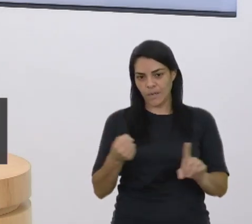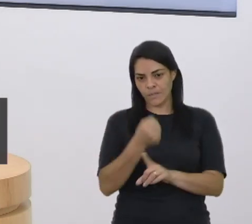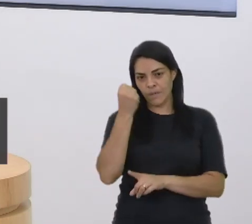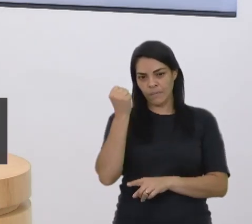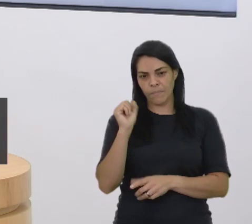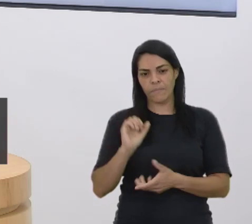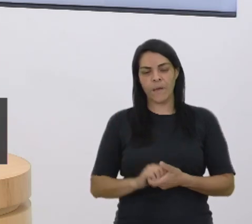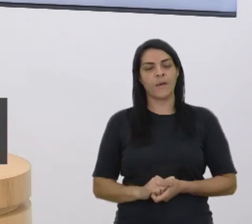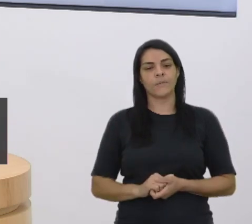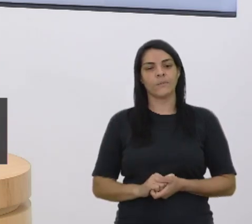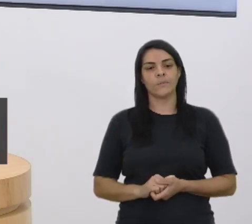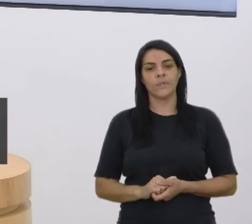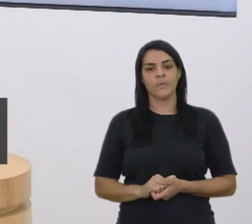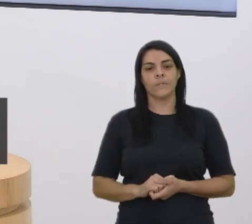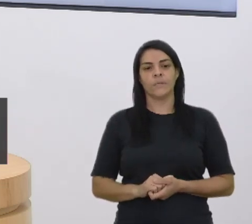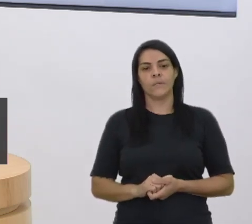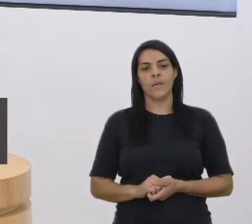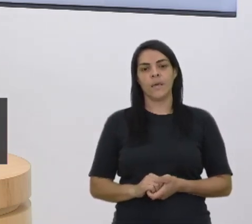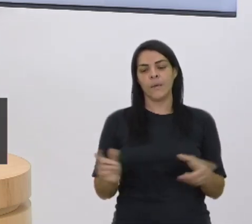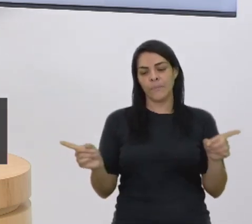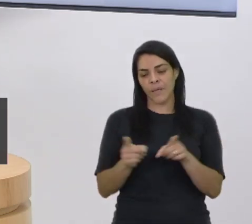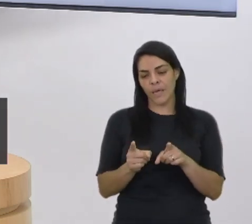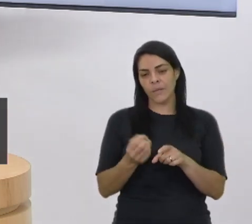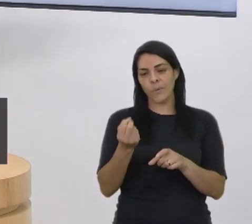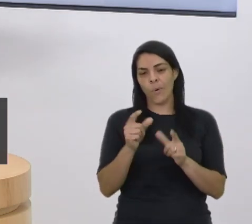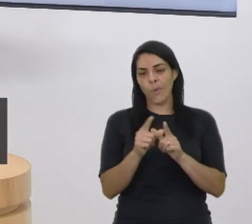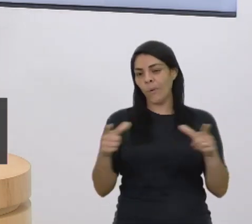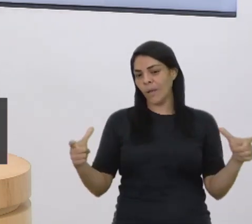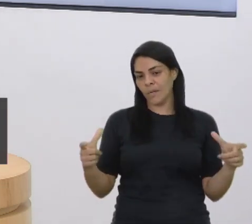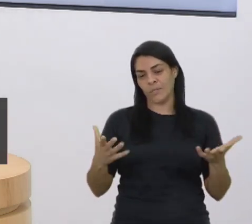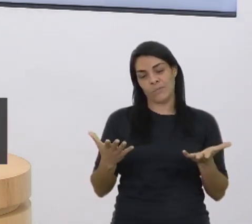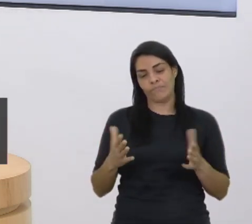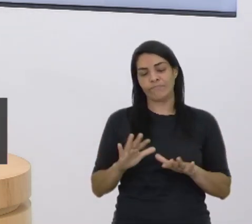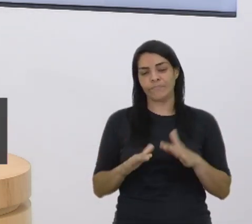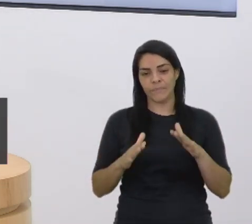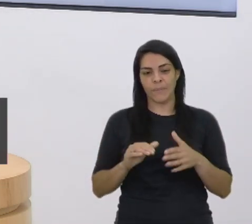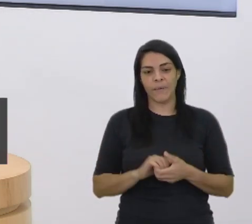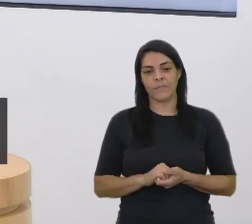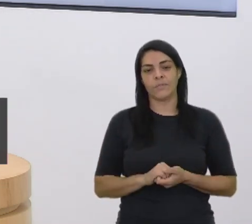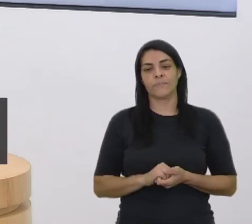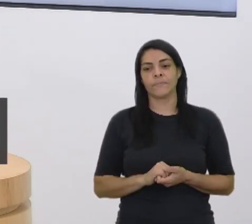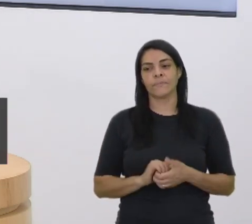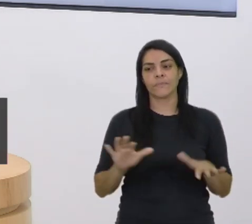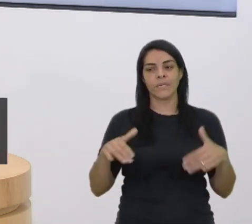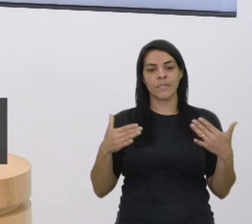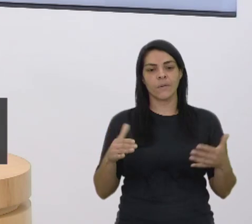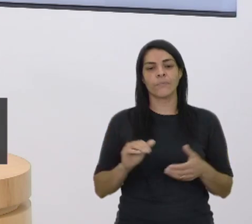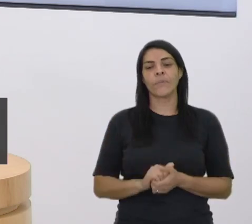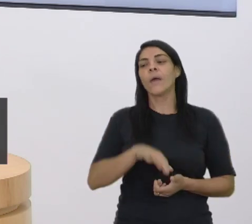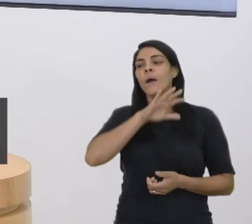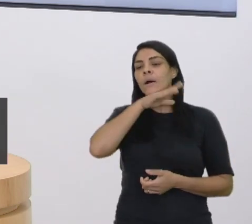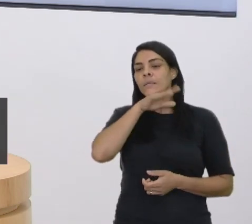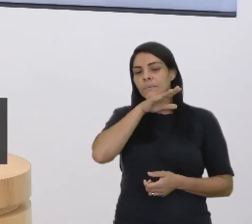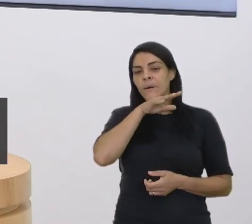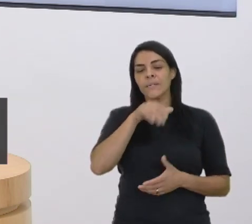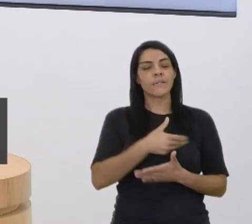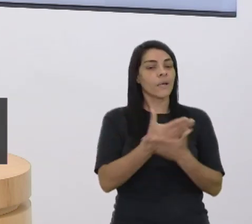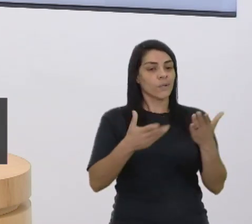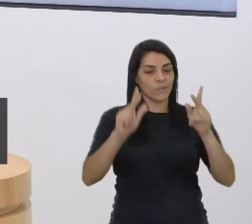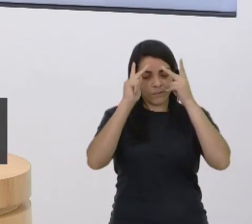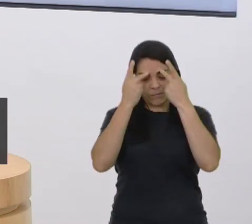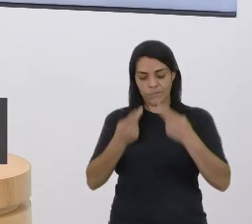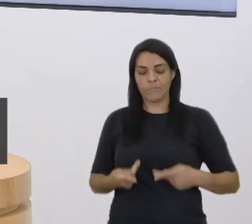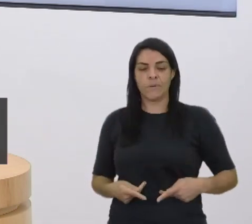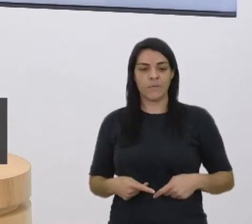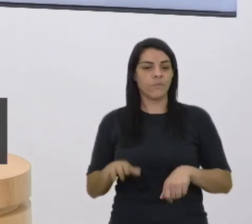pode afetar de uma maneira pequena, como pode afetar de uma maneira monstruosa, né? E como animais, nós seres humanos